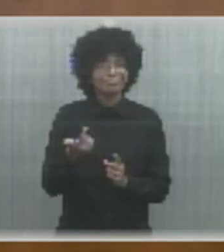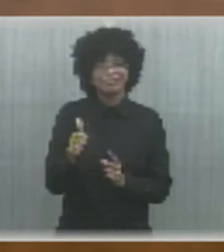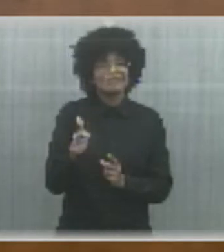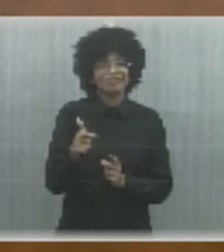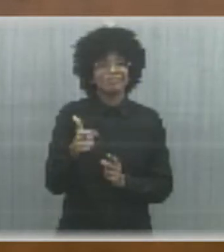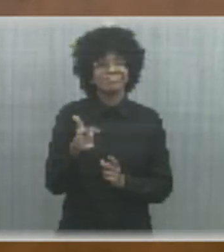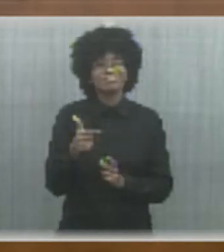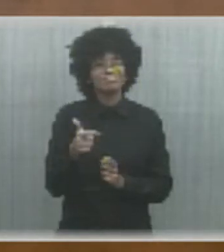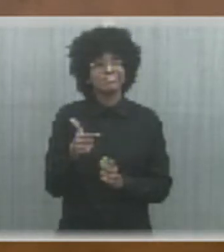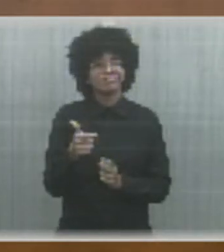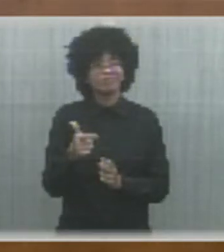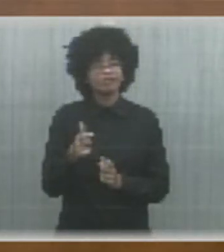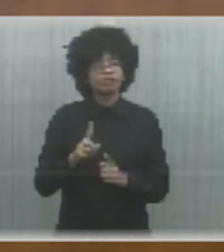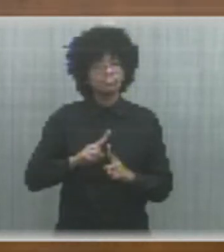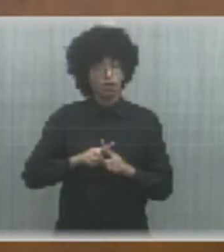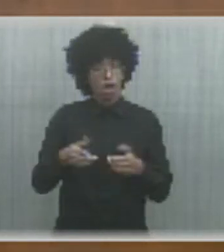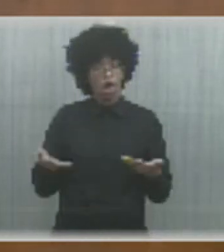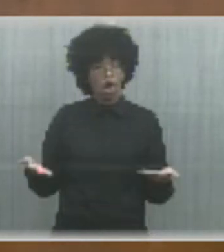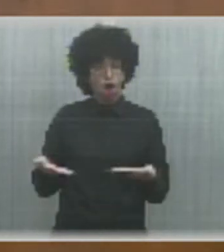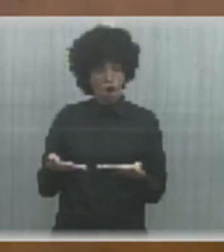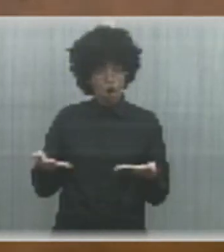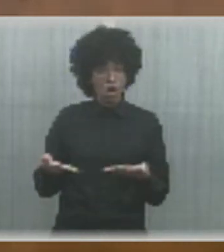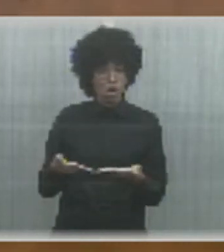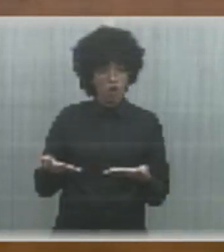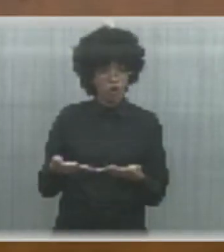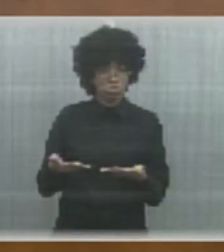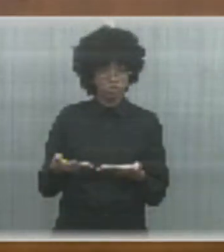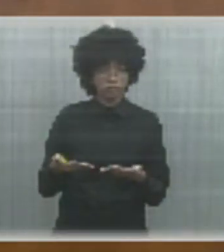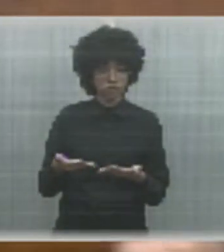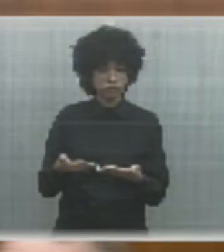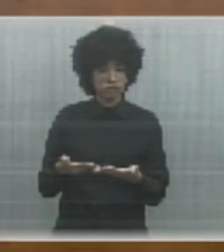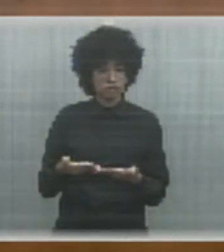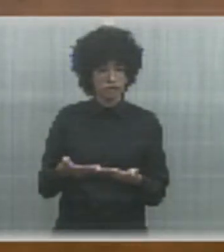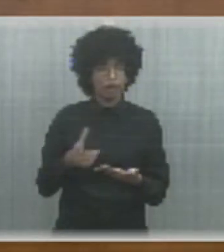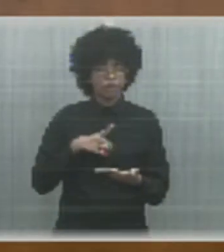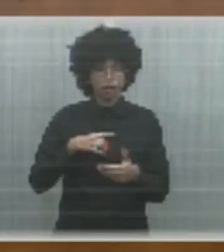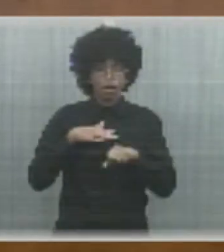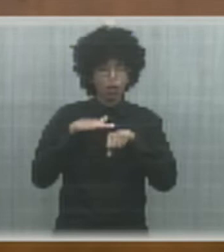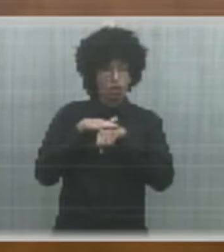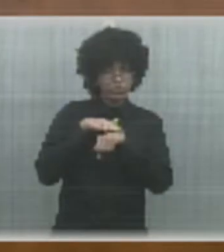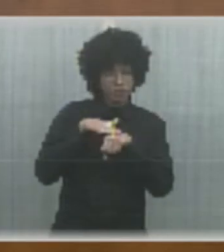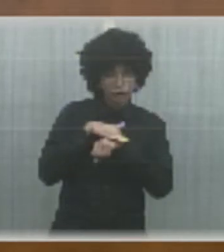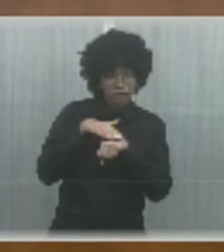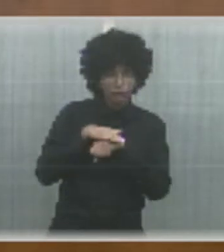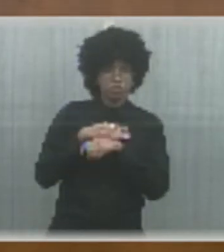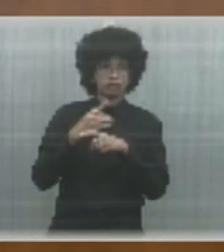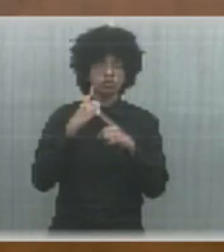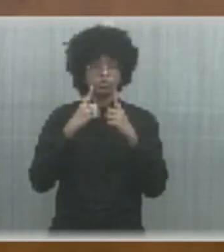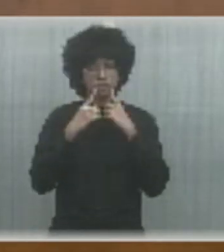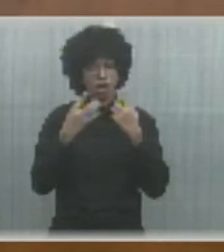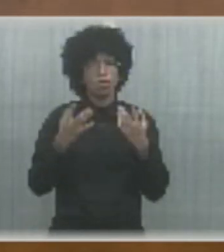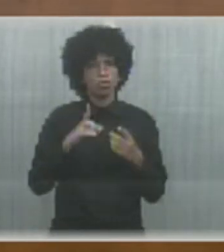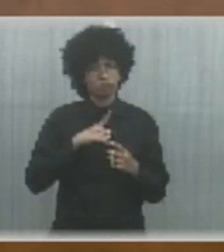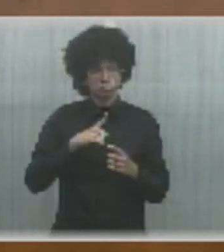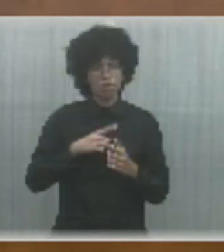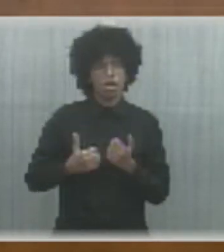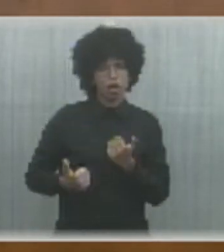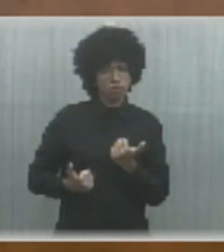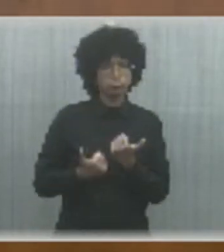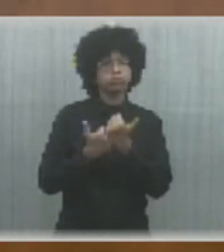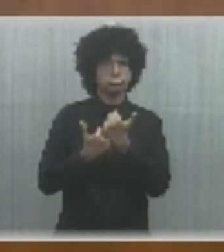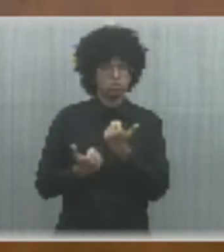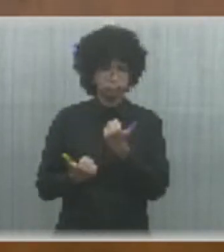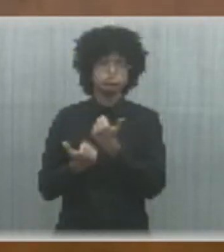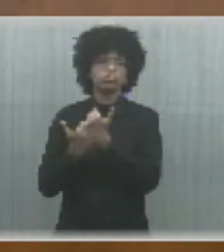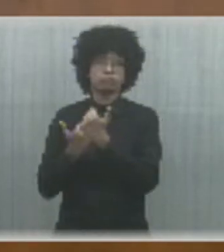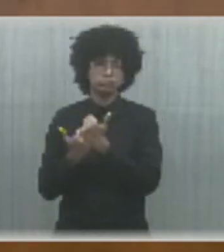contribuição. Mas agora, graças ao diálogo, está tendo, sim, contribuições que nós